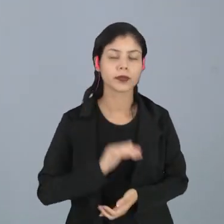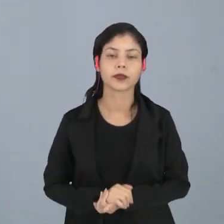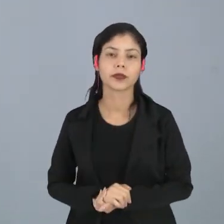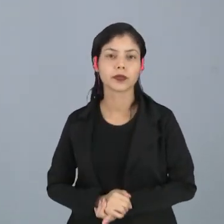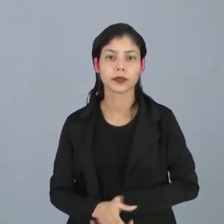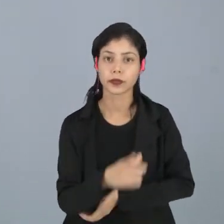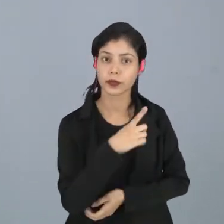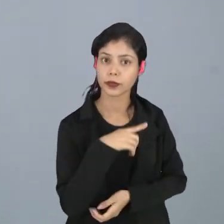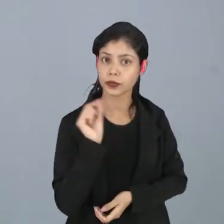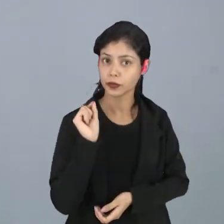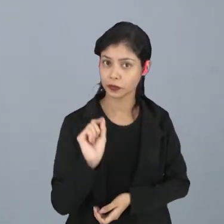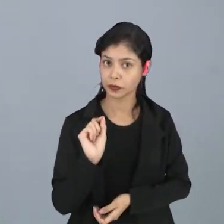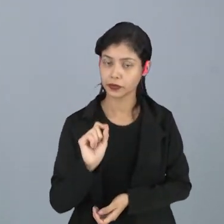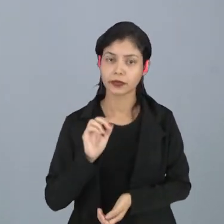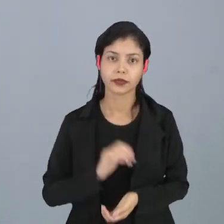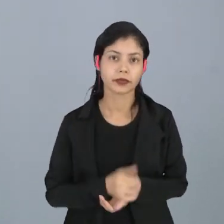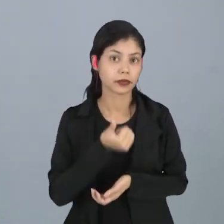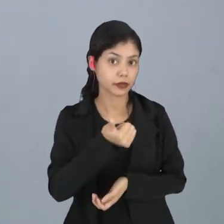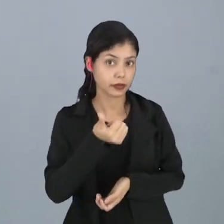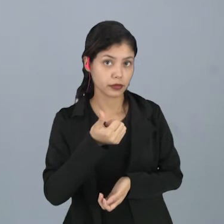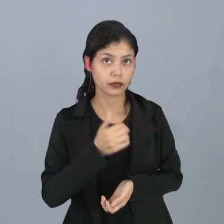Então, aí nós temos